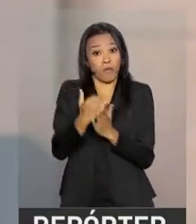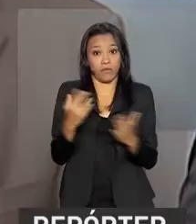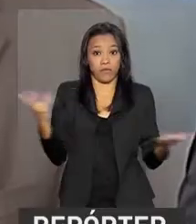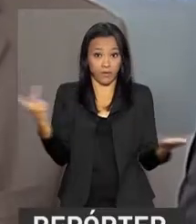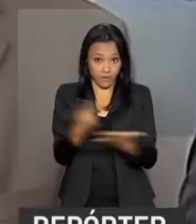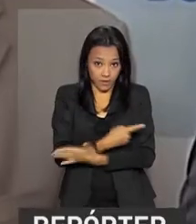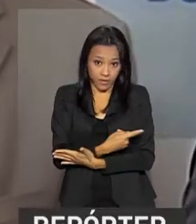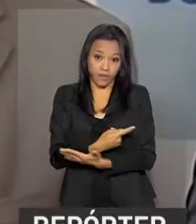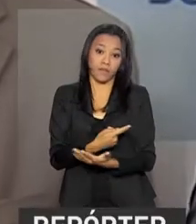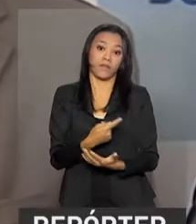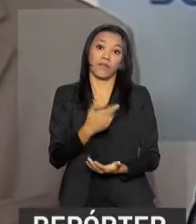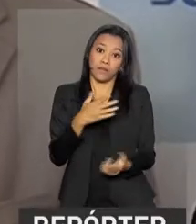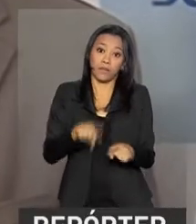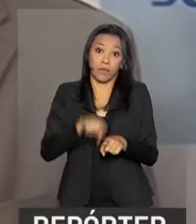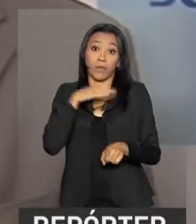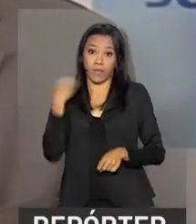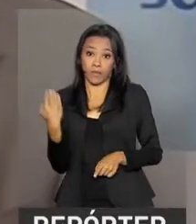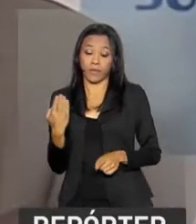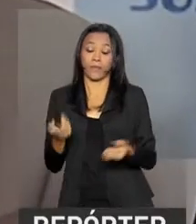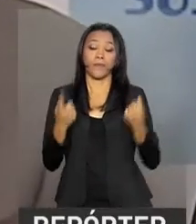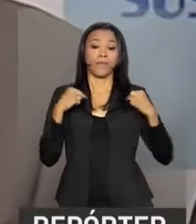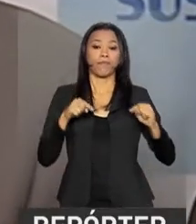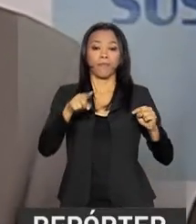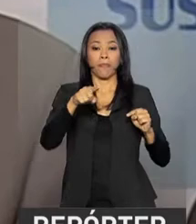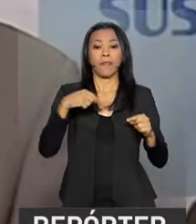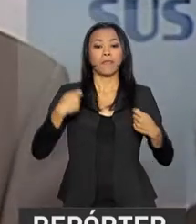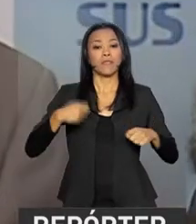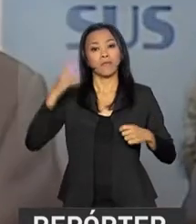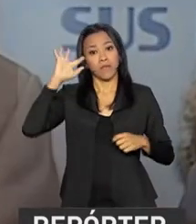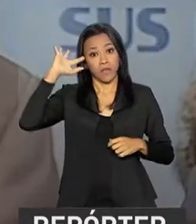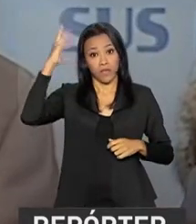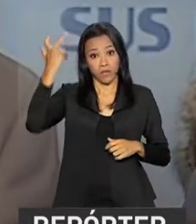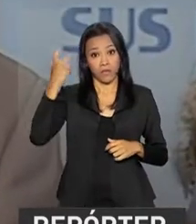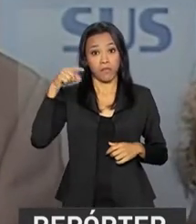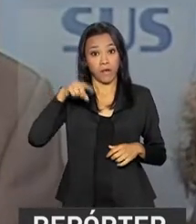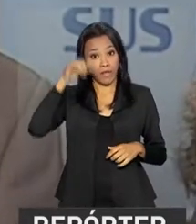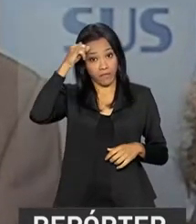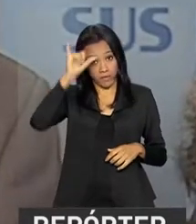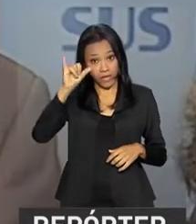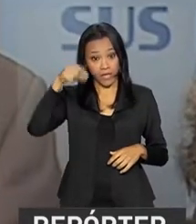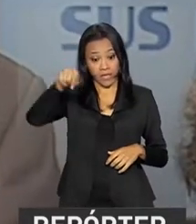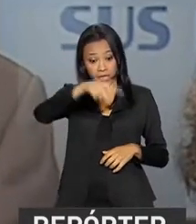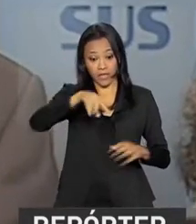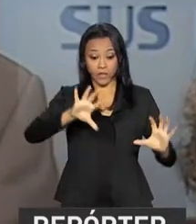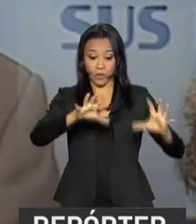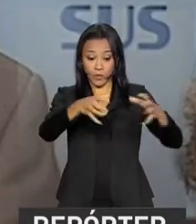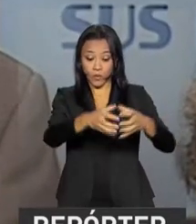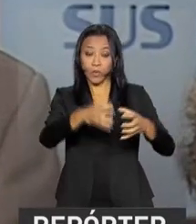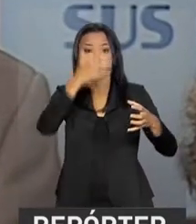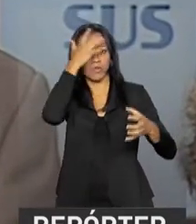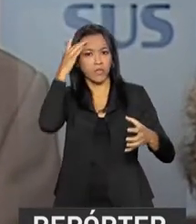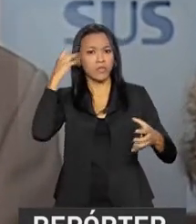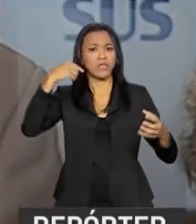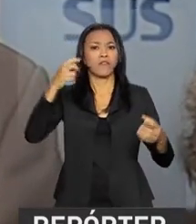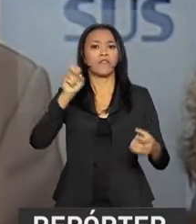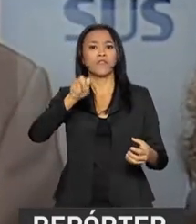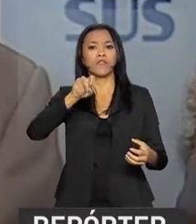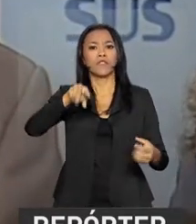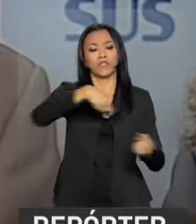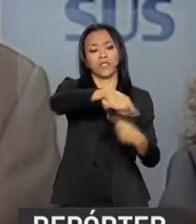uma solução para evitar que esta população que está exposta a circulação do vírus